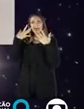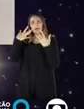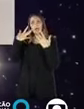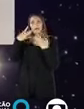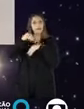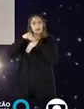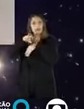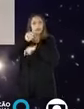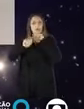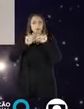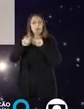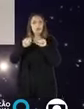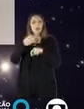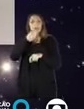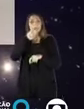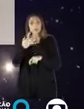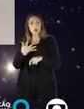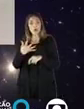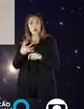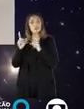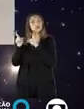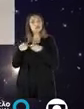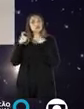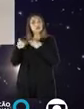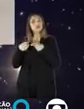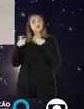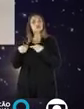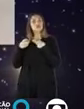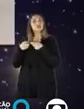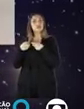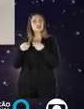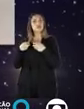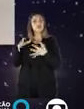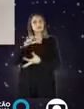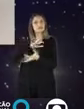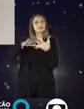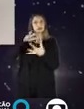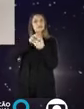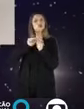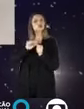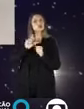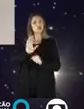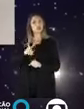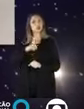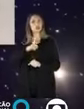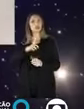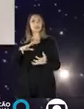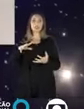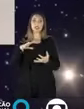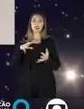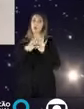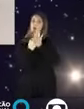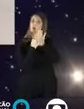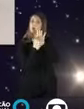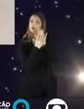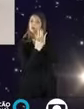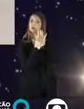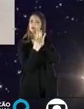mensagem é que vale a pena, dá lucro ser sustentável, né? Já existem modelos que fecham a conta, quando a gente pensa no modelo de